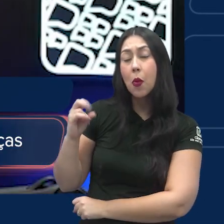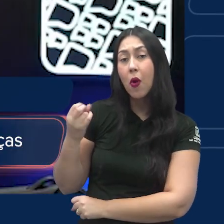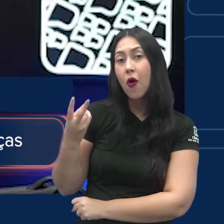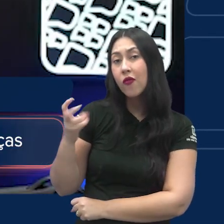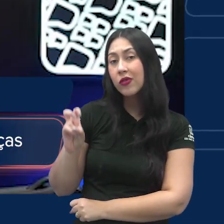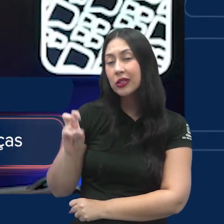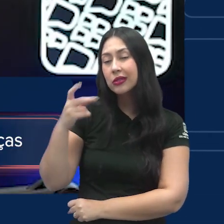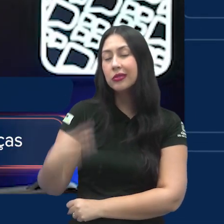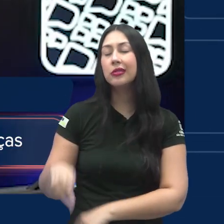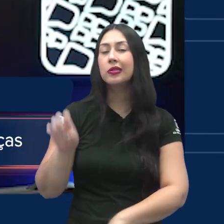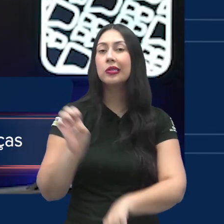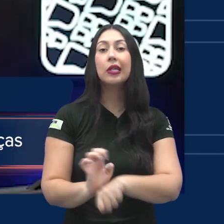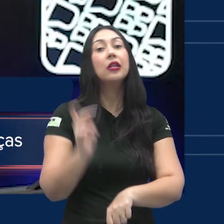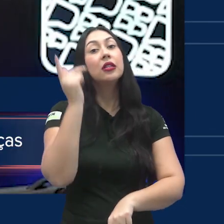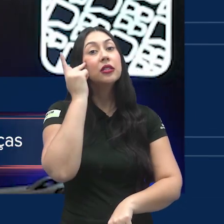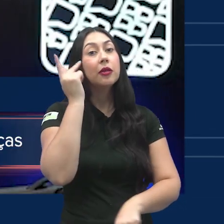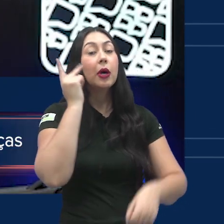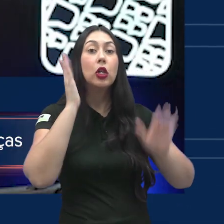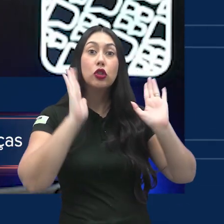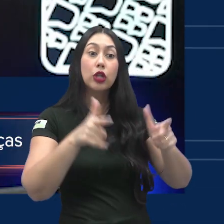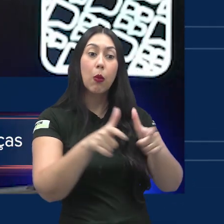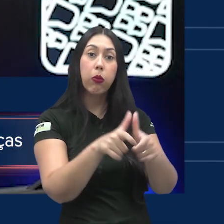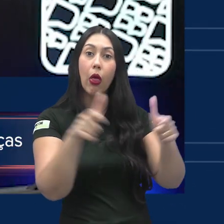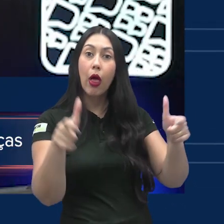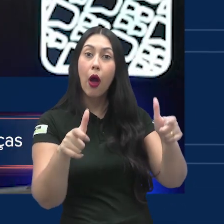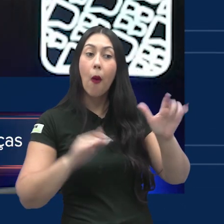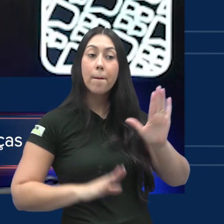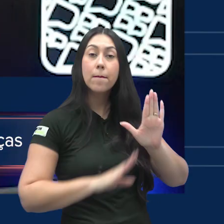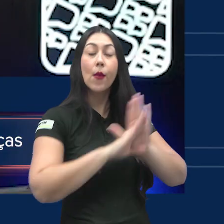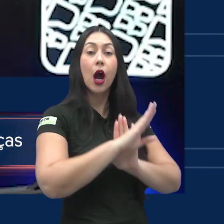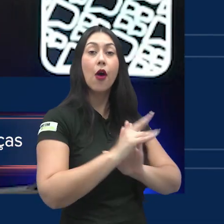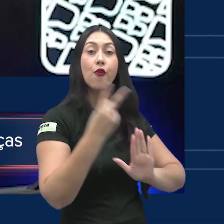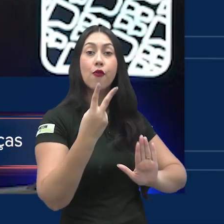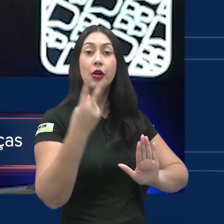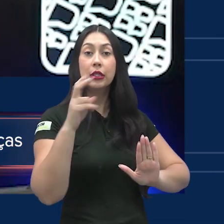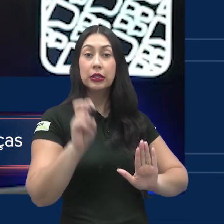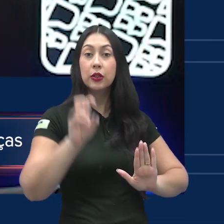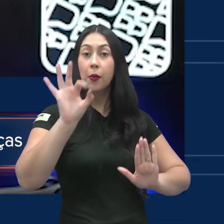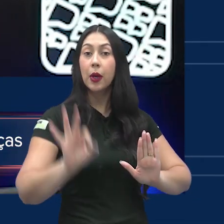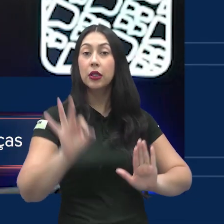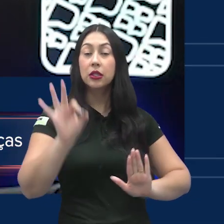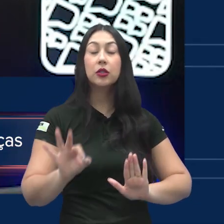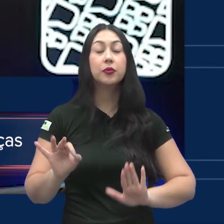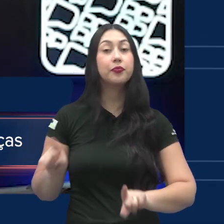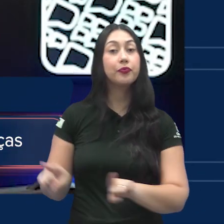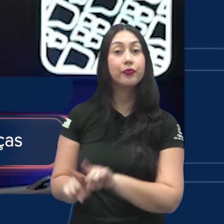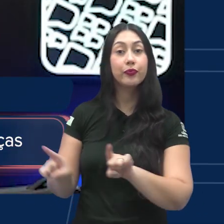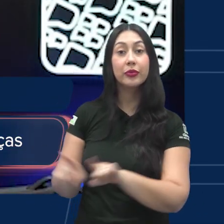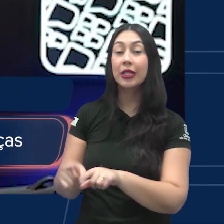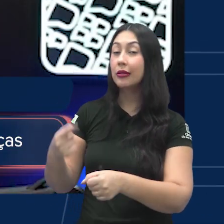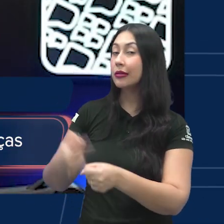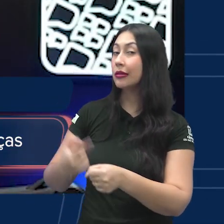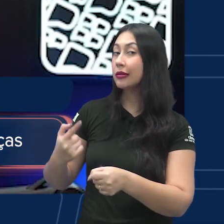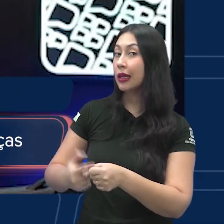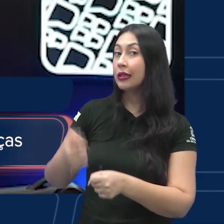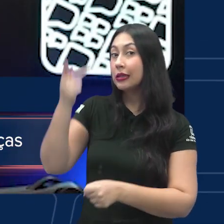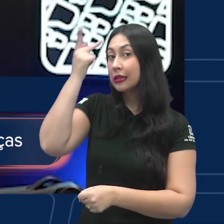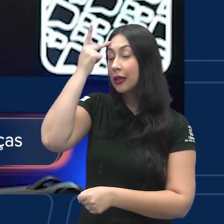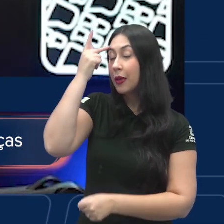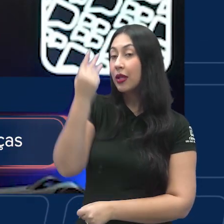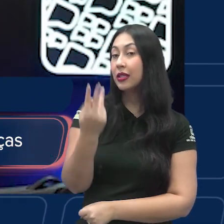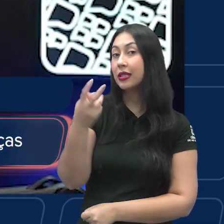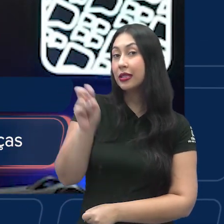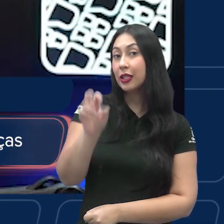janeiro de 25, no estado de São Paulo já teve um incremento de 25%, A capital, por exemplo,